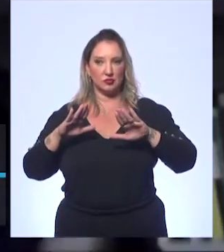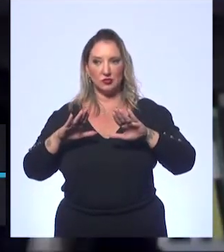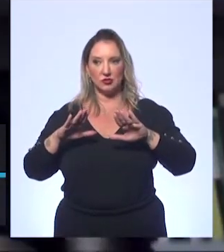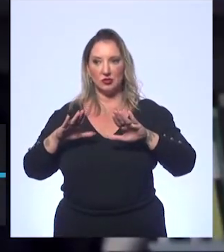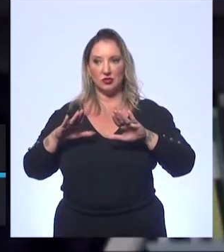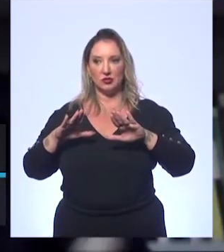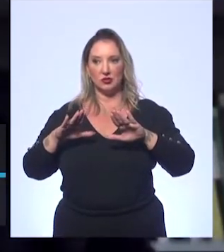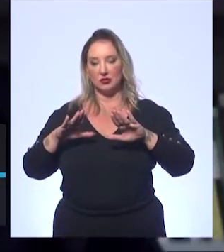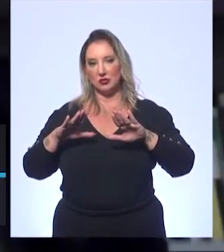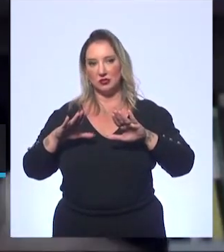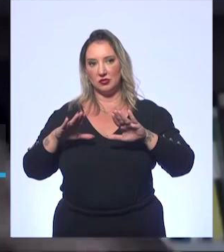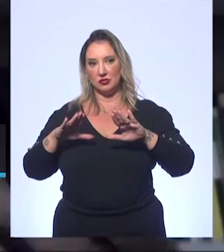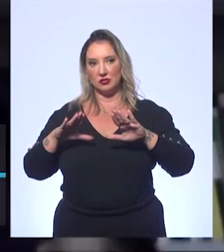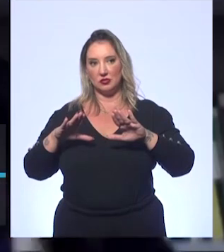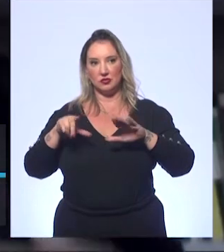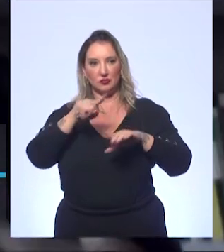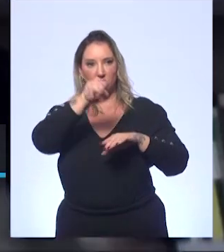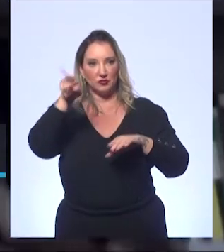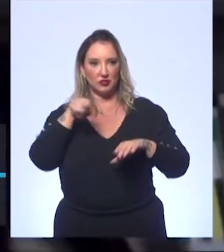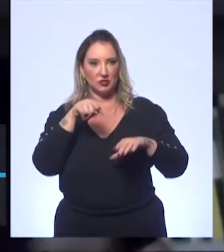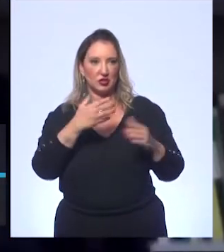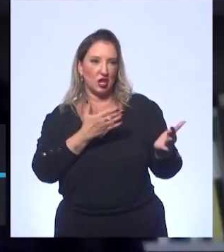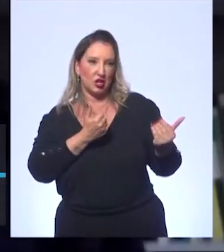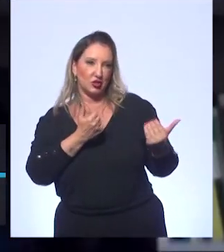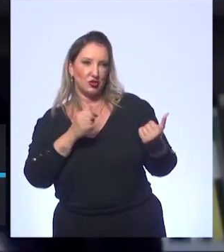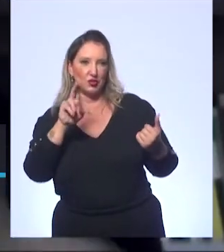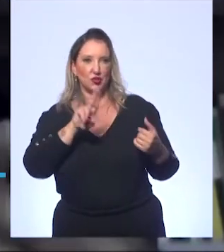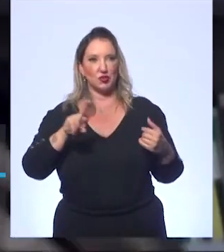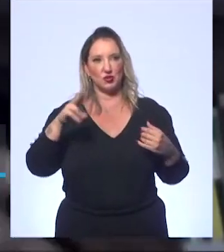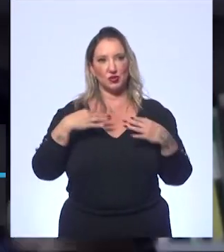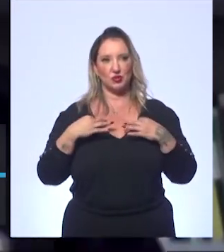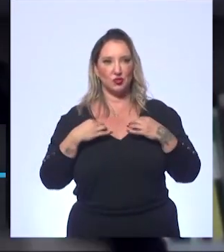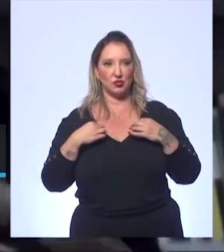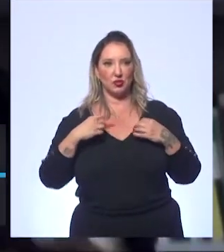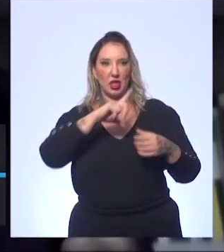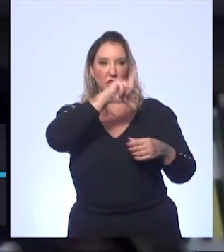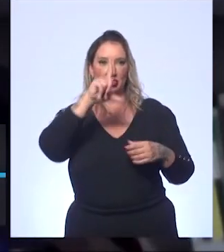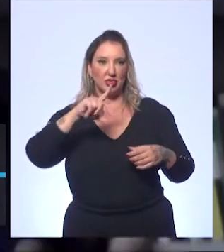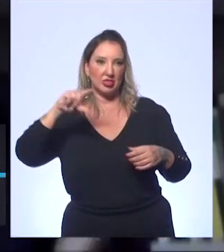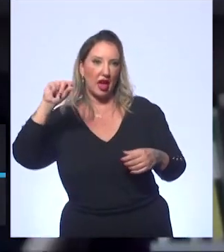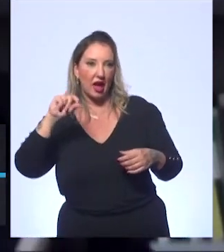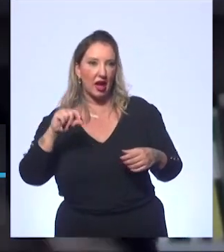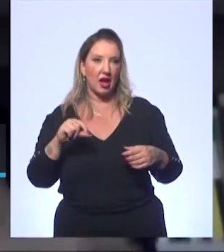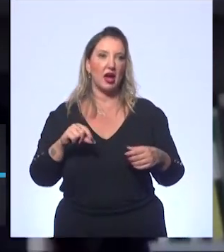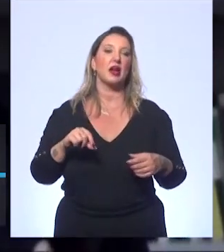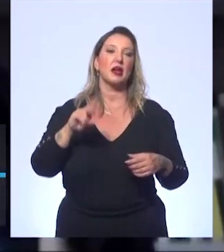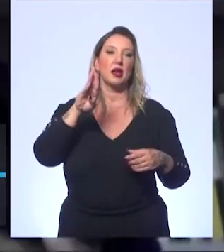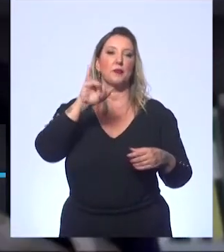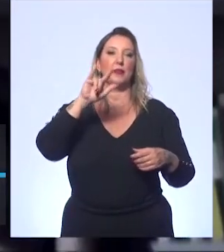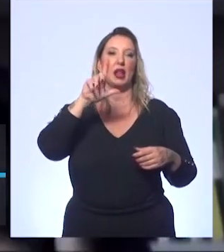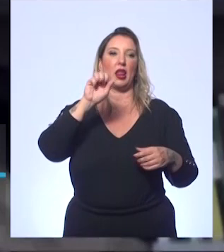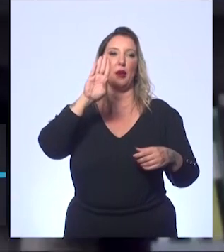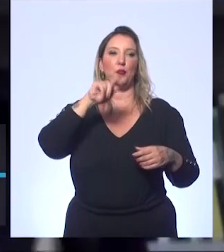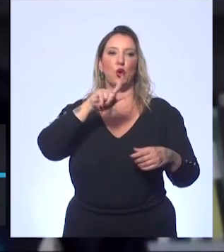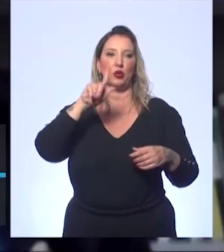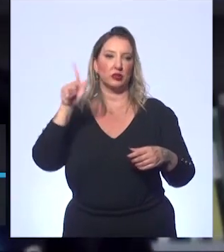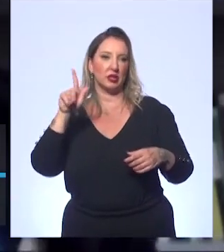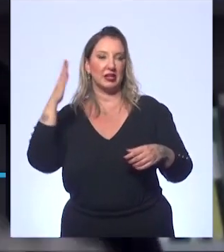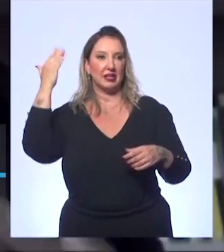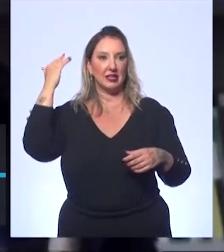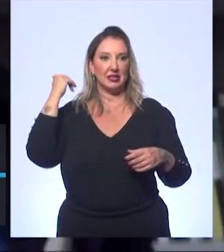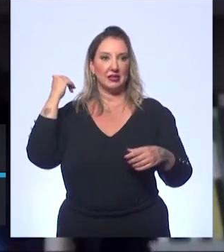de globalização, então os jovens querem mais aquelas roupas Nike, Billabong, mas antes nós usávamos roupas